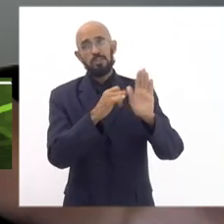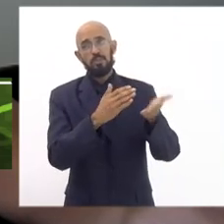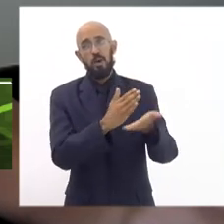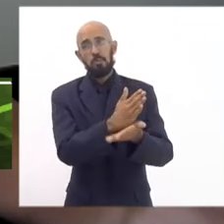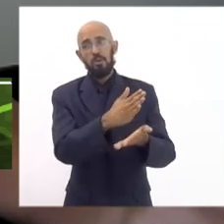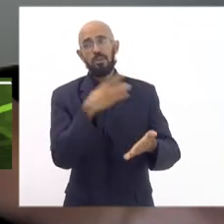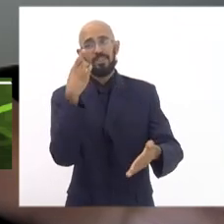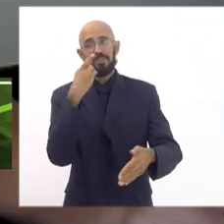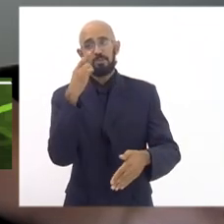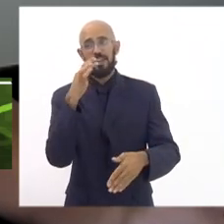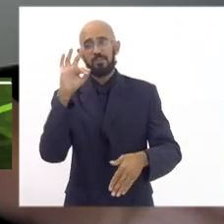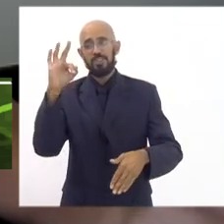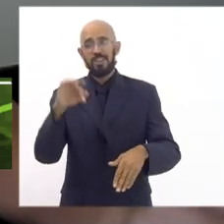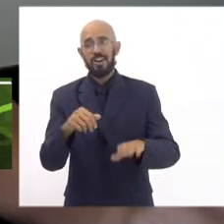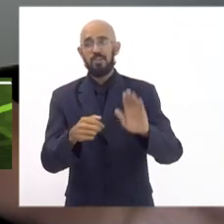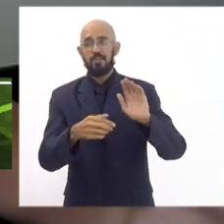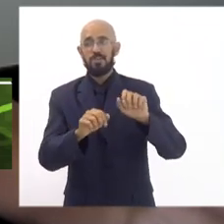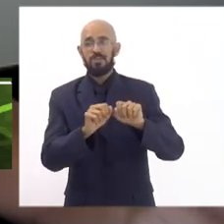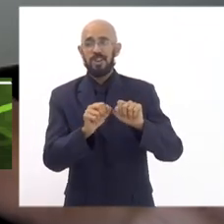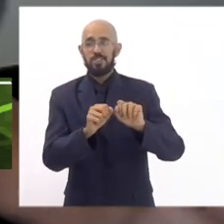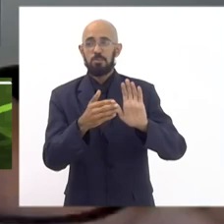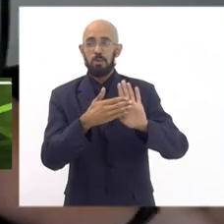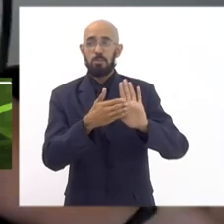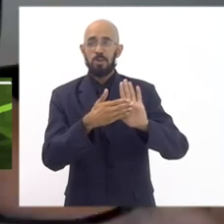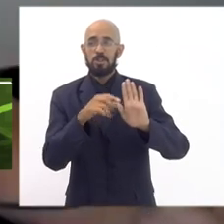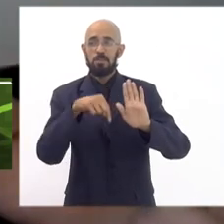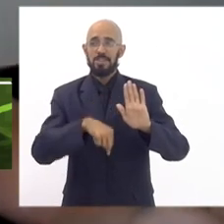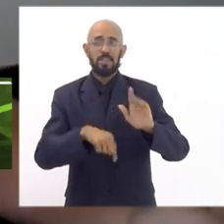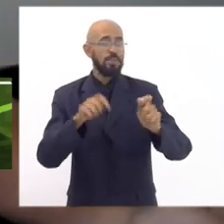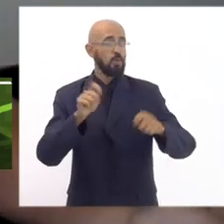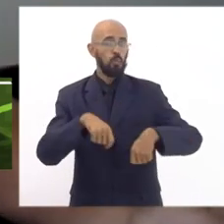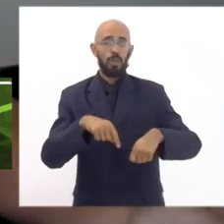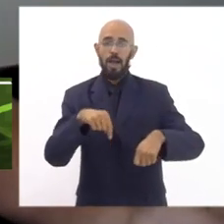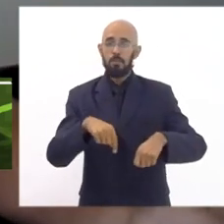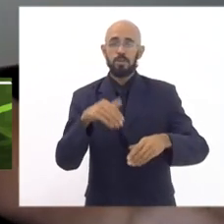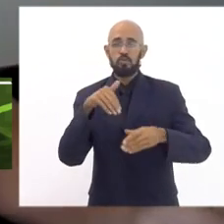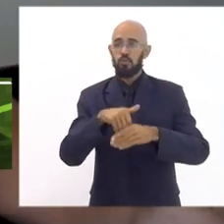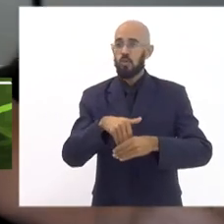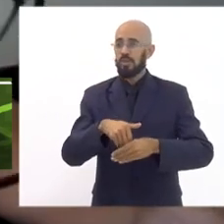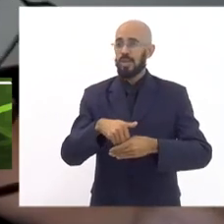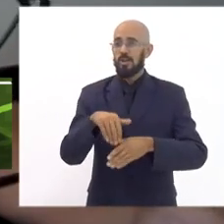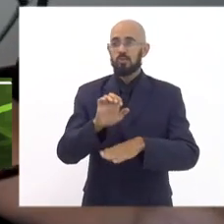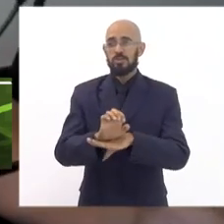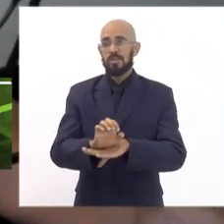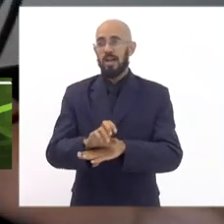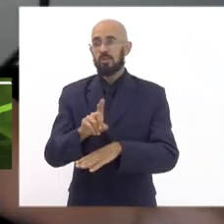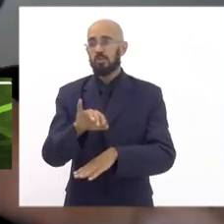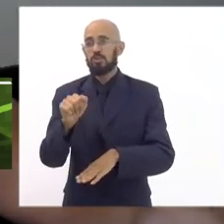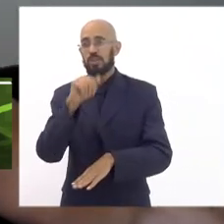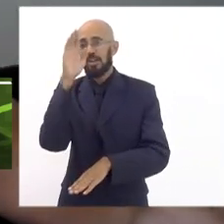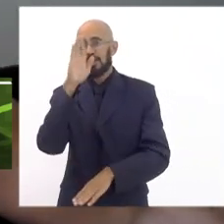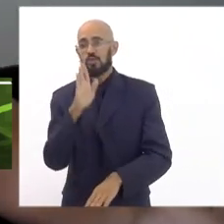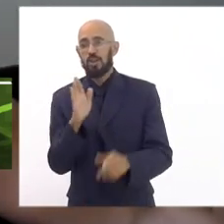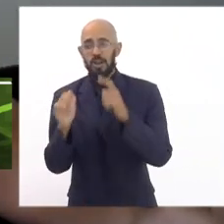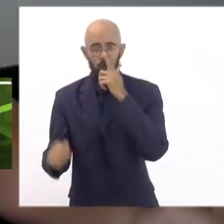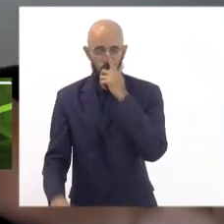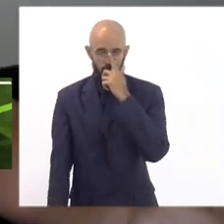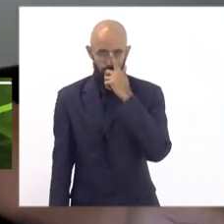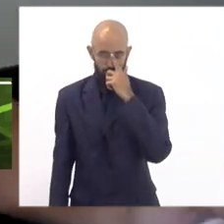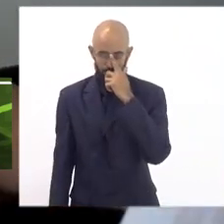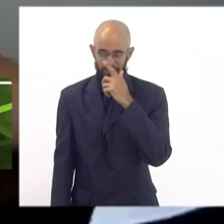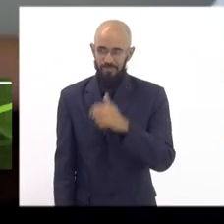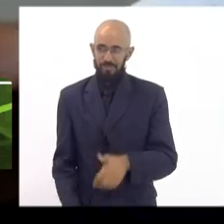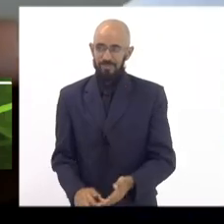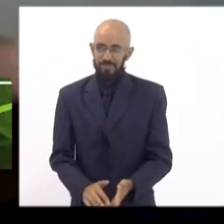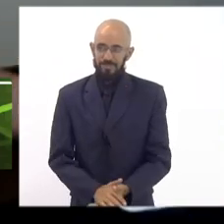congresso na Fantástica. Mas aqui não dá para a gente votar no Estado no dia nacional. Então, com emenda